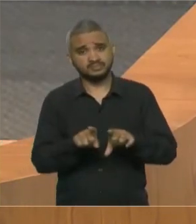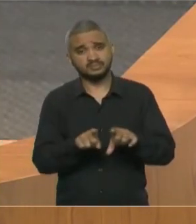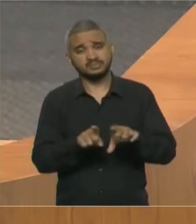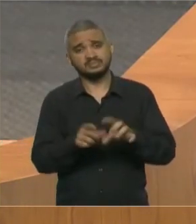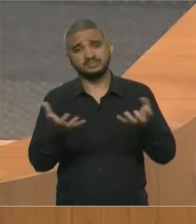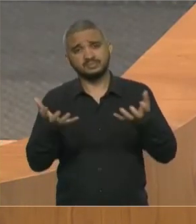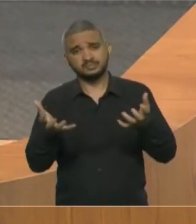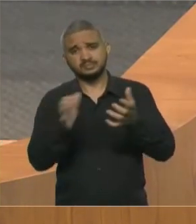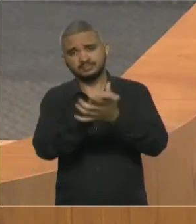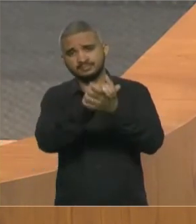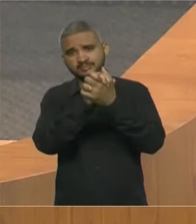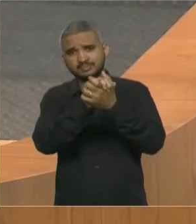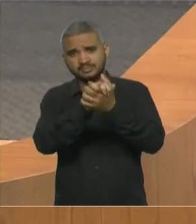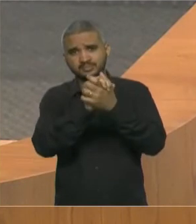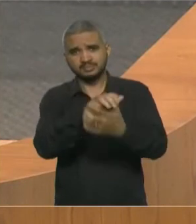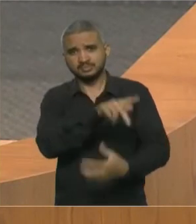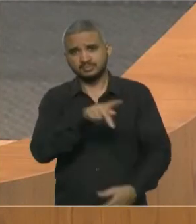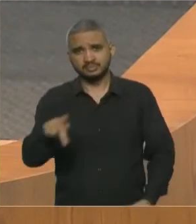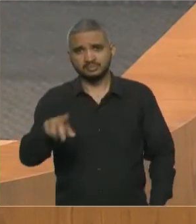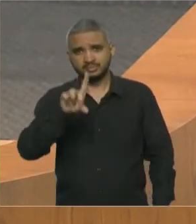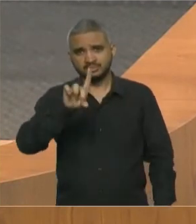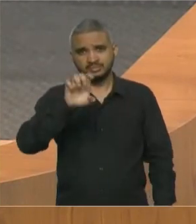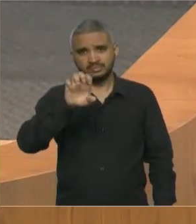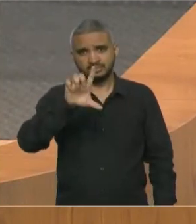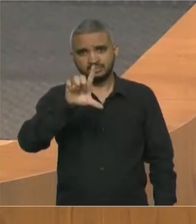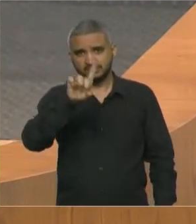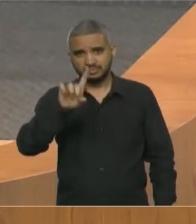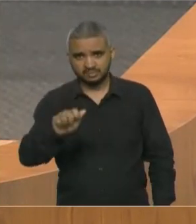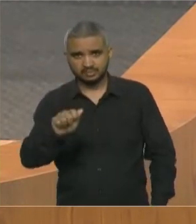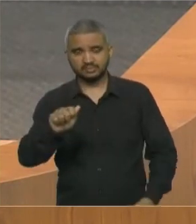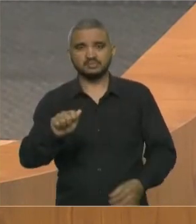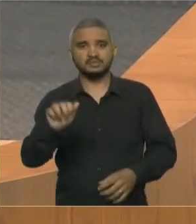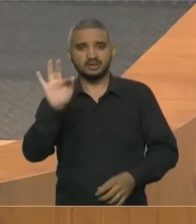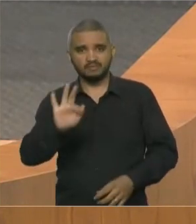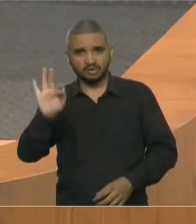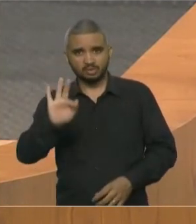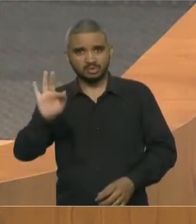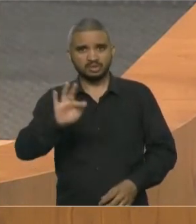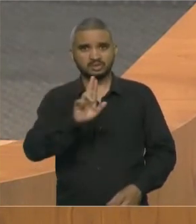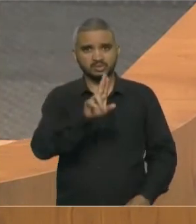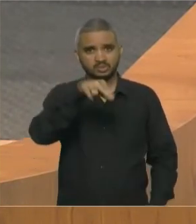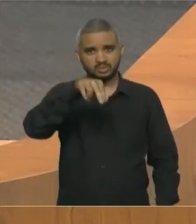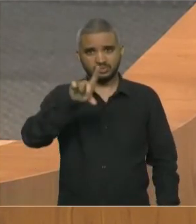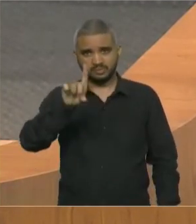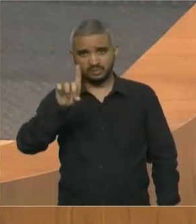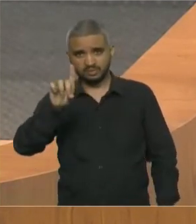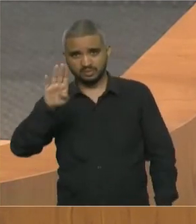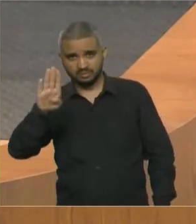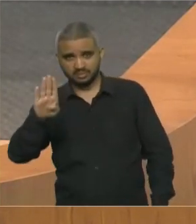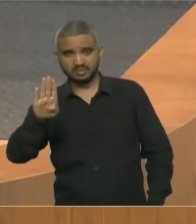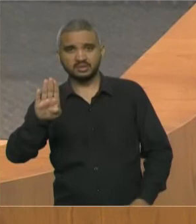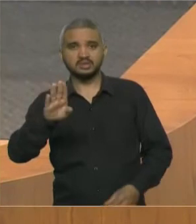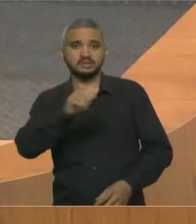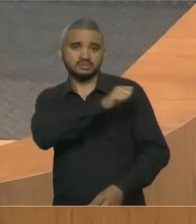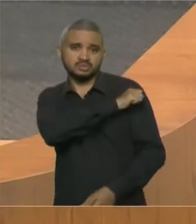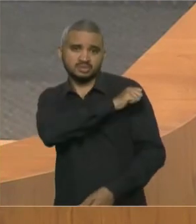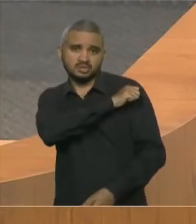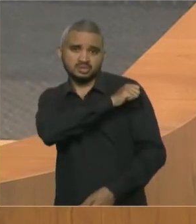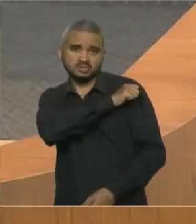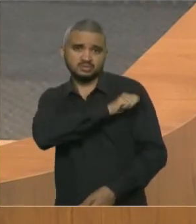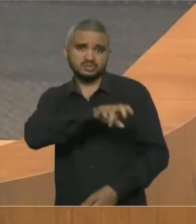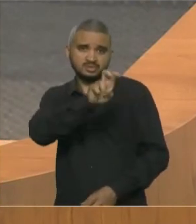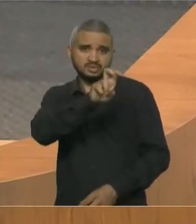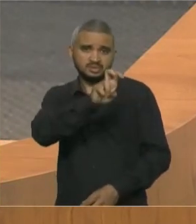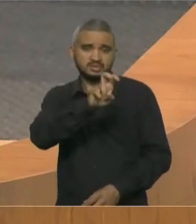cumprimentar aqui a professora Delza, da Faculdade UNDB, e os alunos do 5º e 6º período do curso de Ciências Contábeis, dar as boas-vindas a